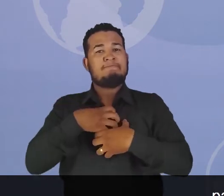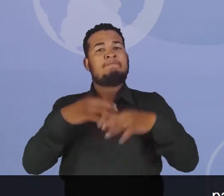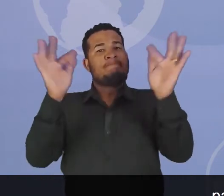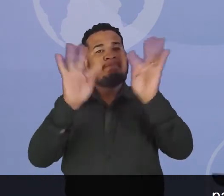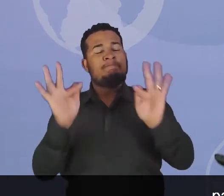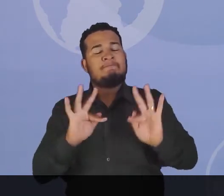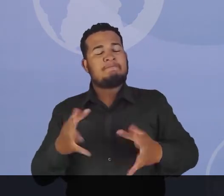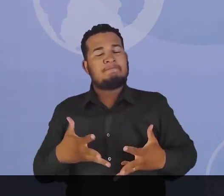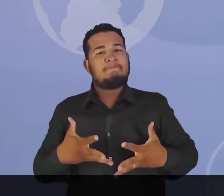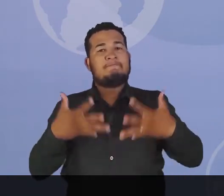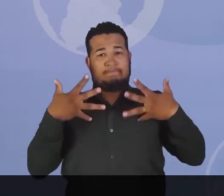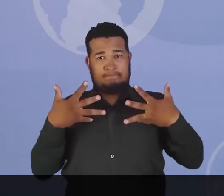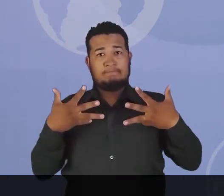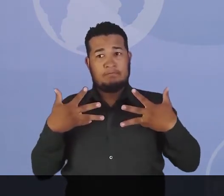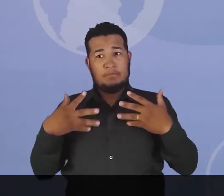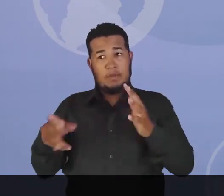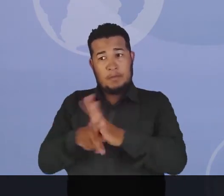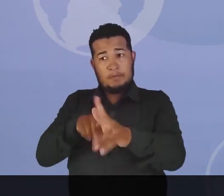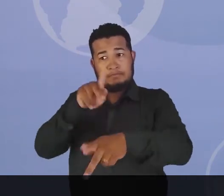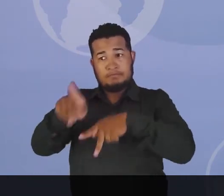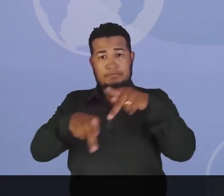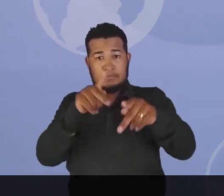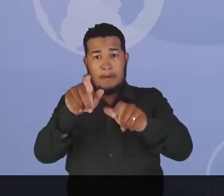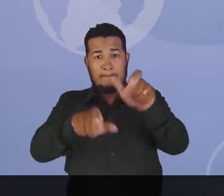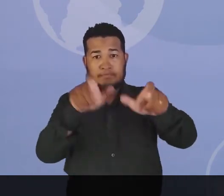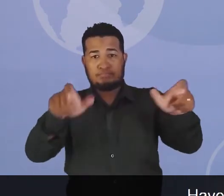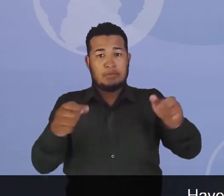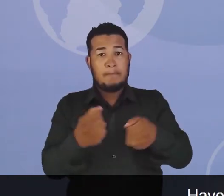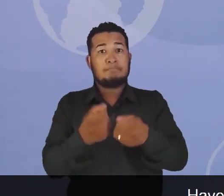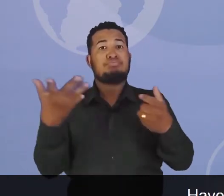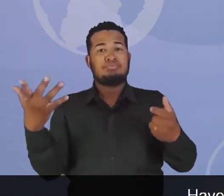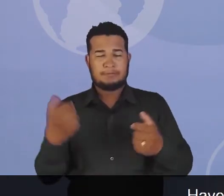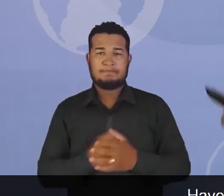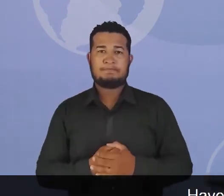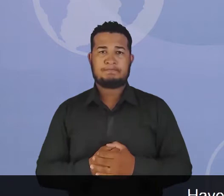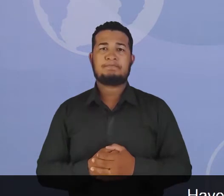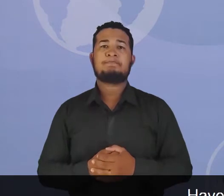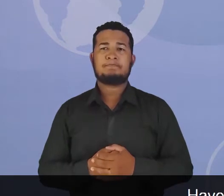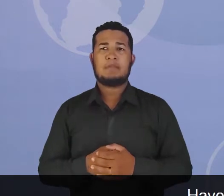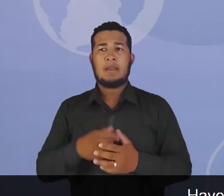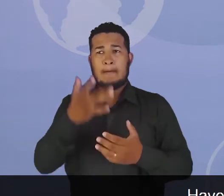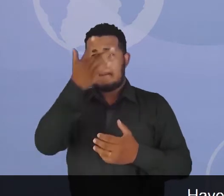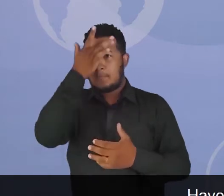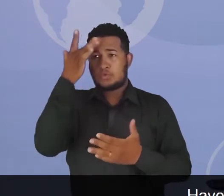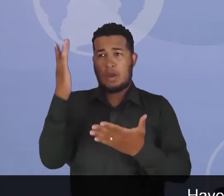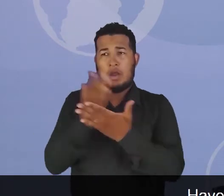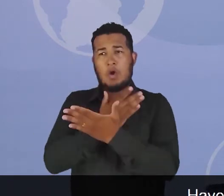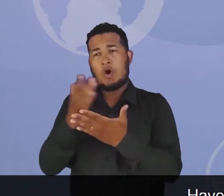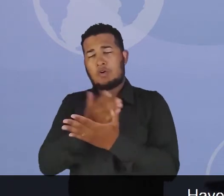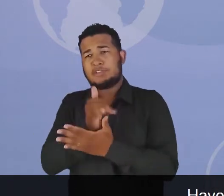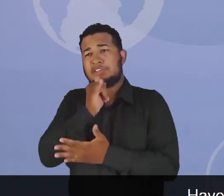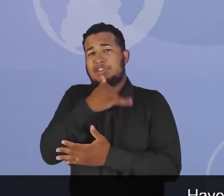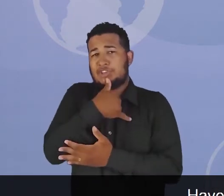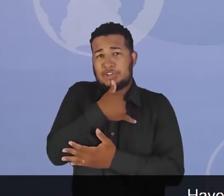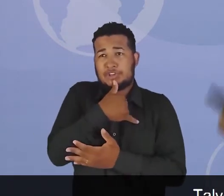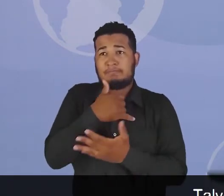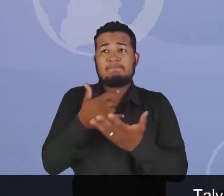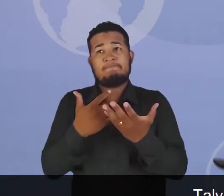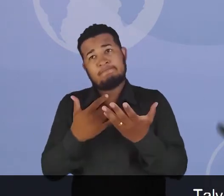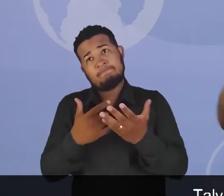felicidade possível para a maior quantidade de pessoas possíveis. Haverão pessoas que talvez fiquem infelizes nesse